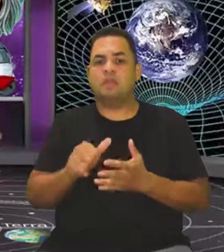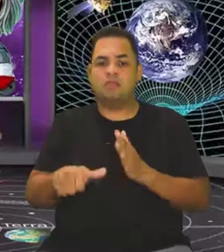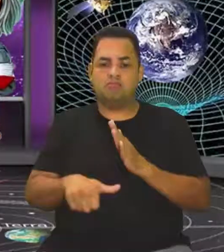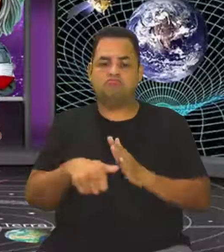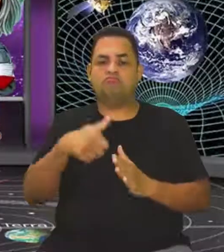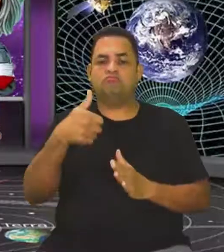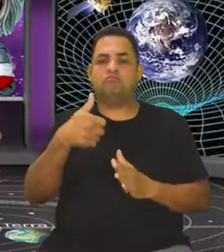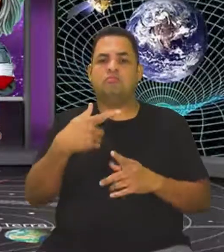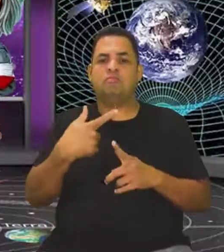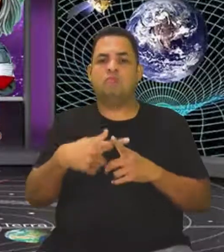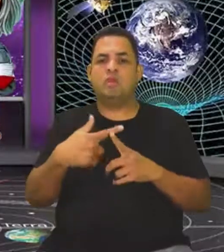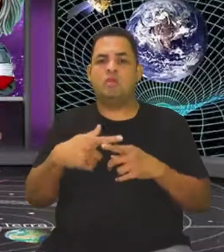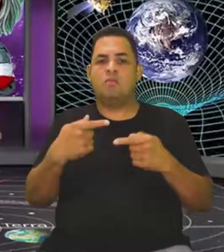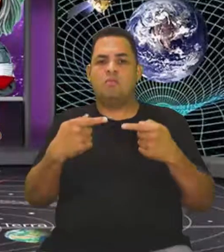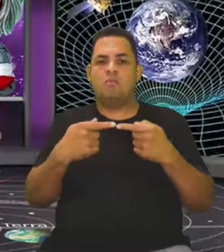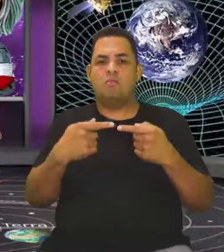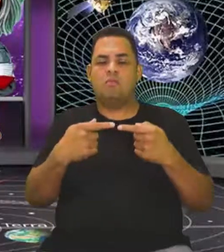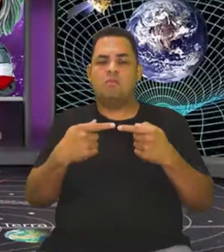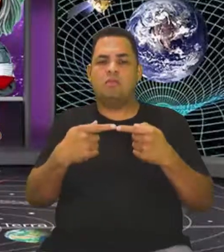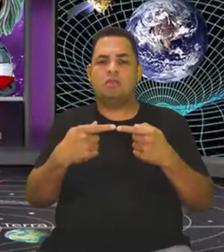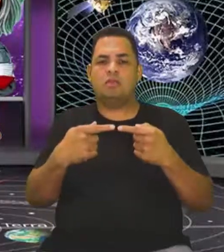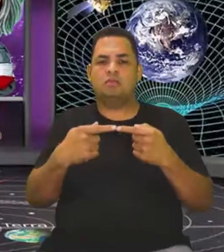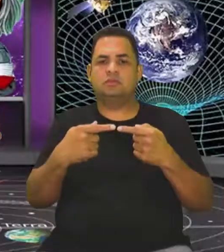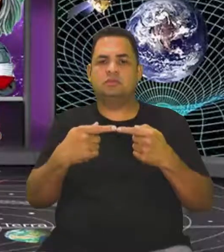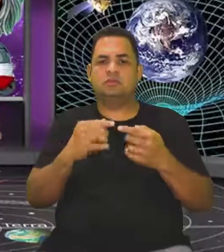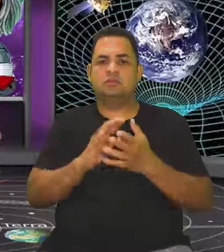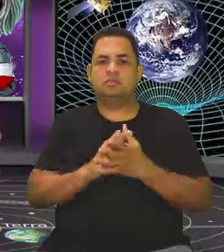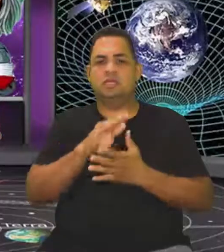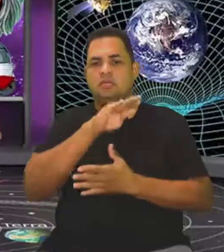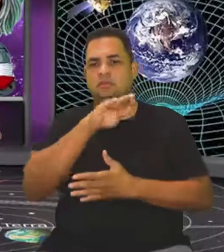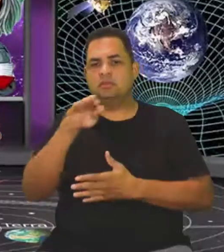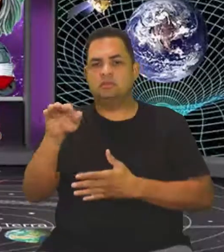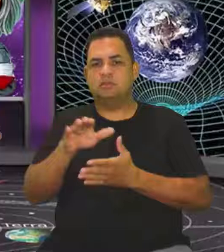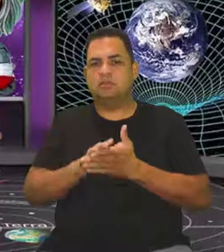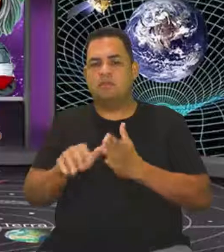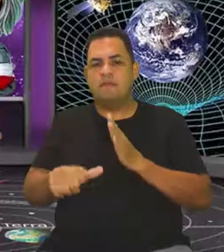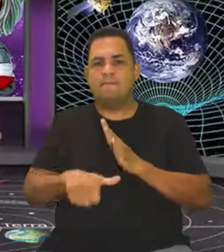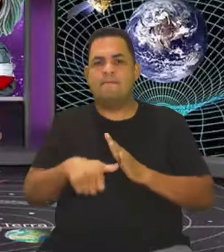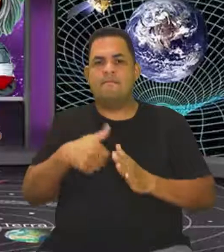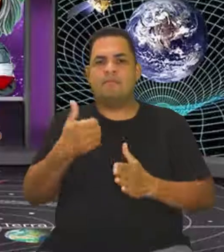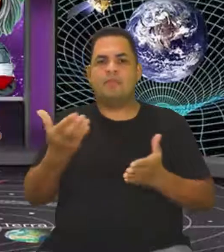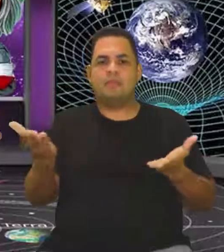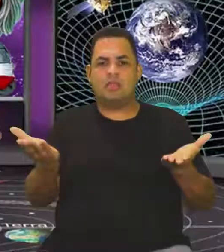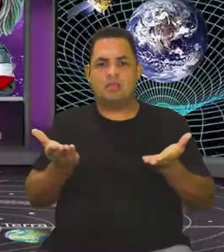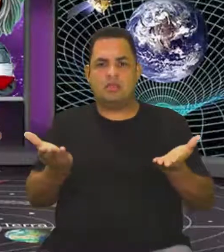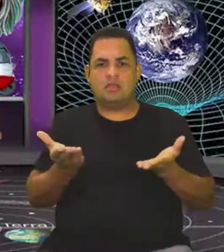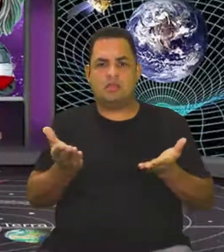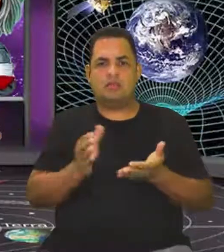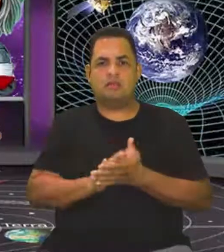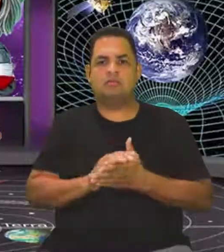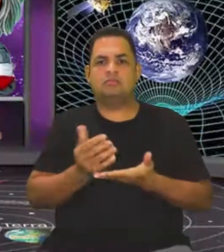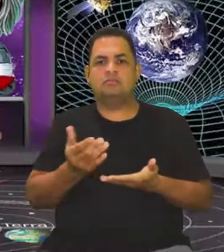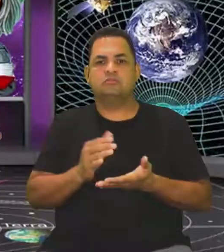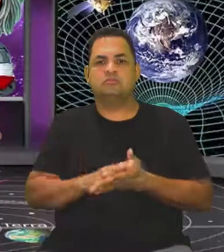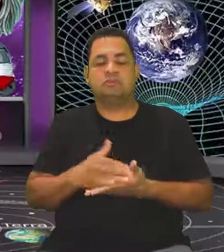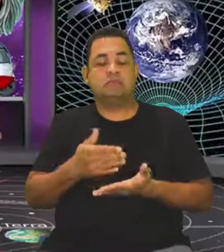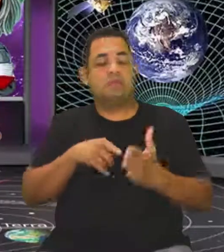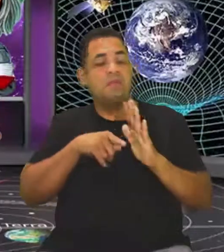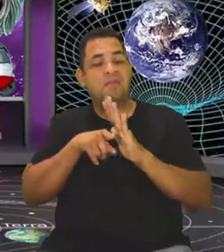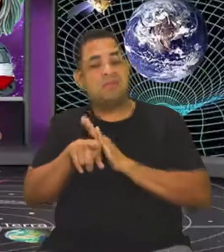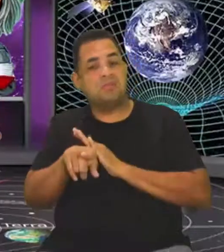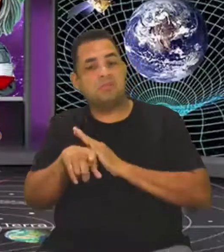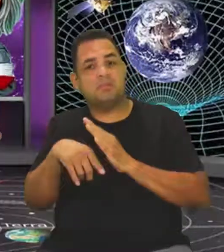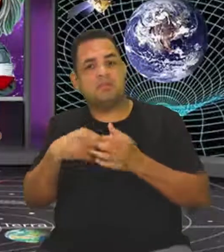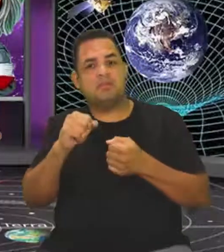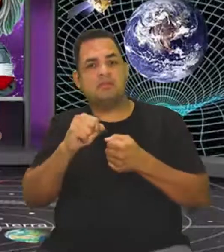primeiro, porque é uma associação em série, tá bom? Para ficar melhor agora, que eu sei que vocês querem, que vocês devem estar me perguntando,